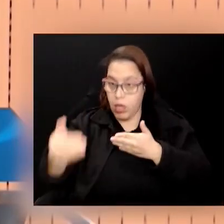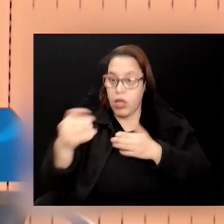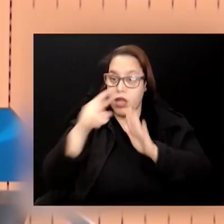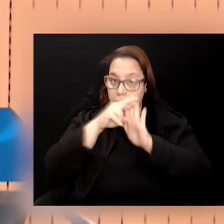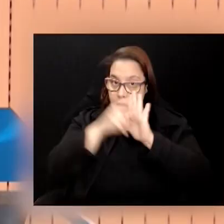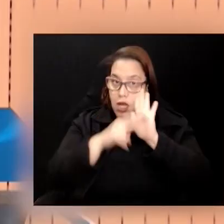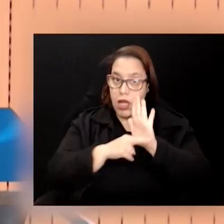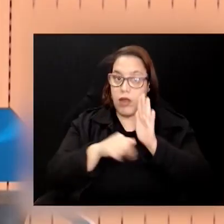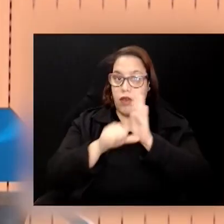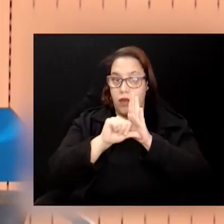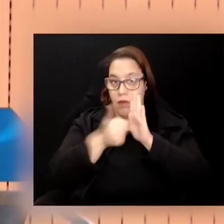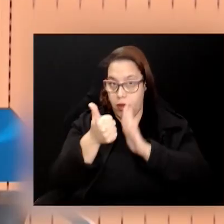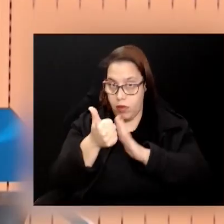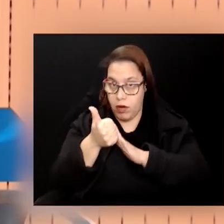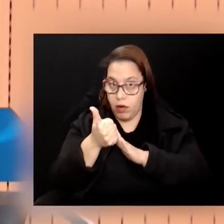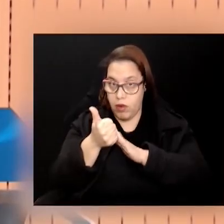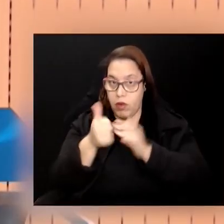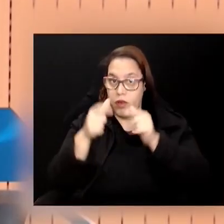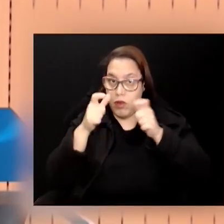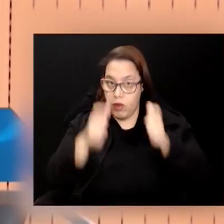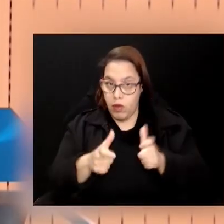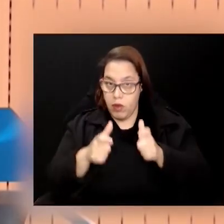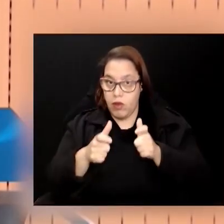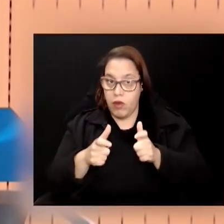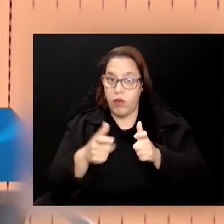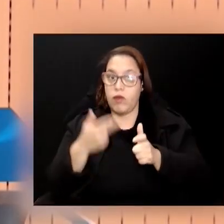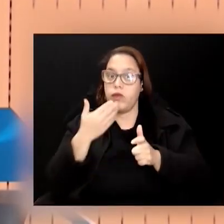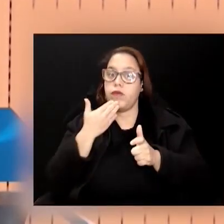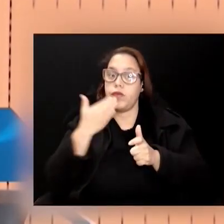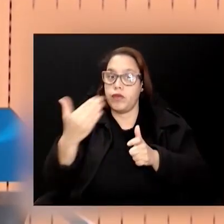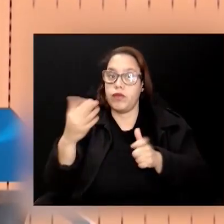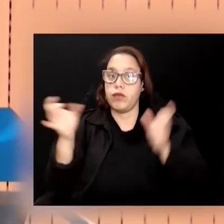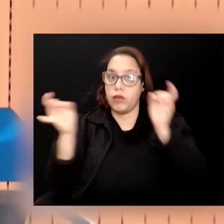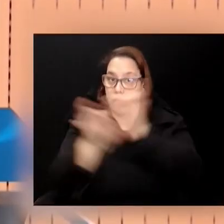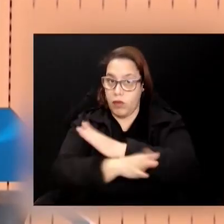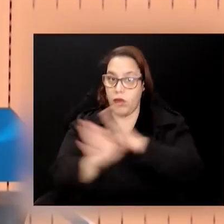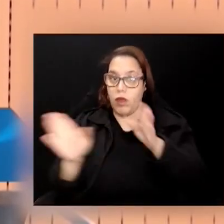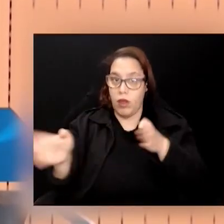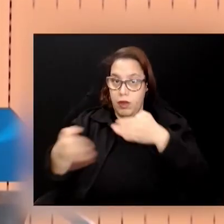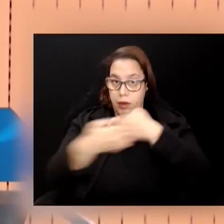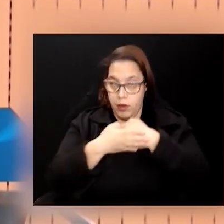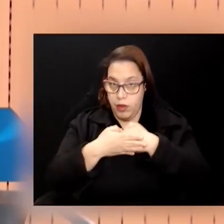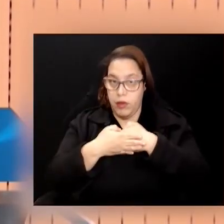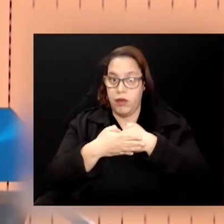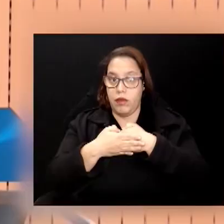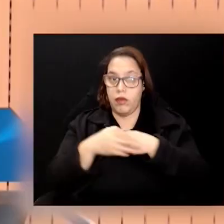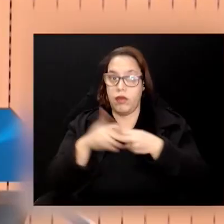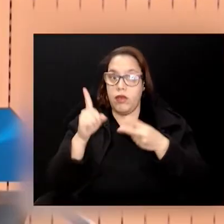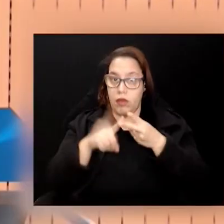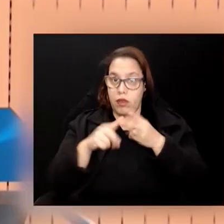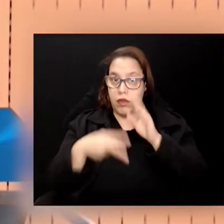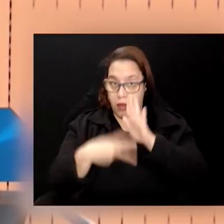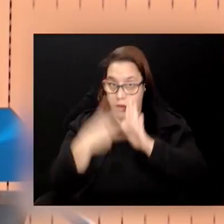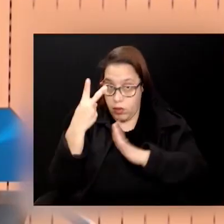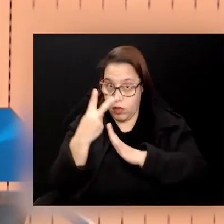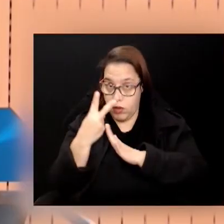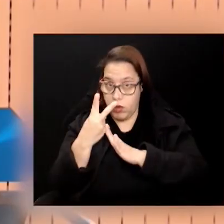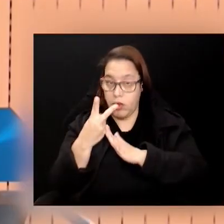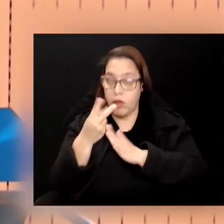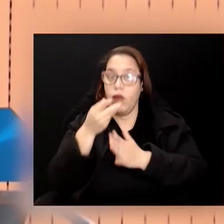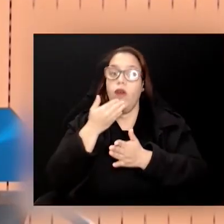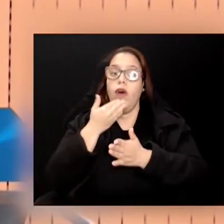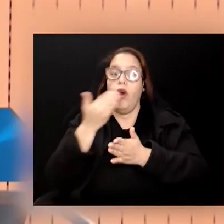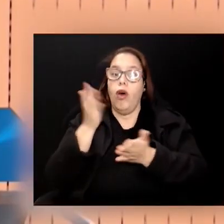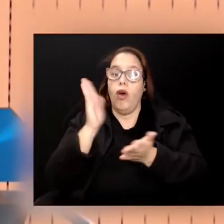etapa, o estabelecimento será intimado a encerrar imediatamente as suas atividades. Segunda etapa, a intimação, se não for